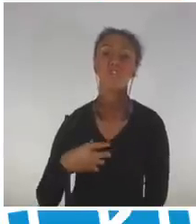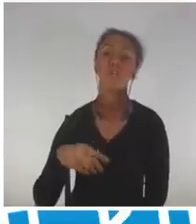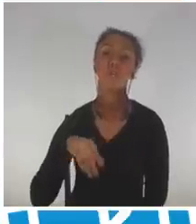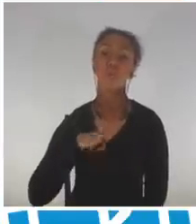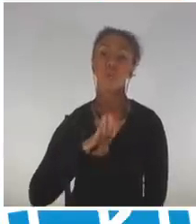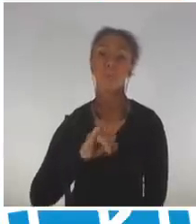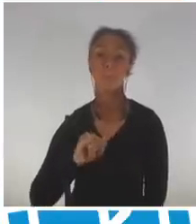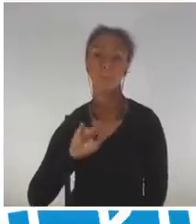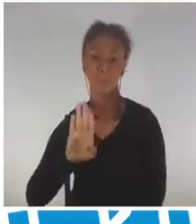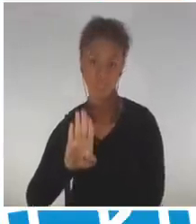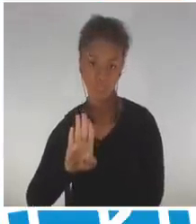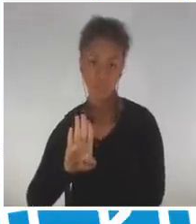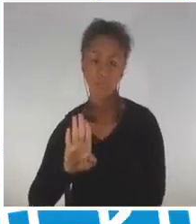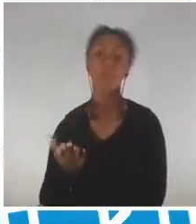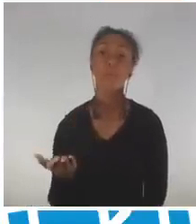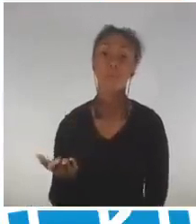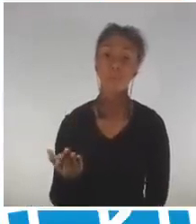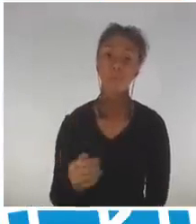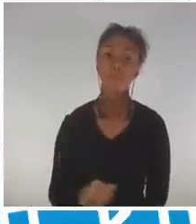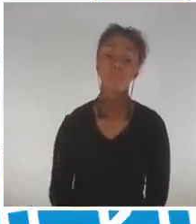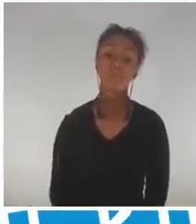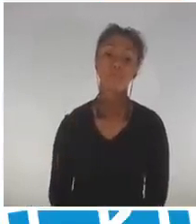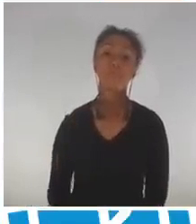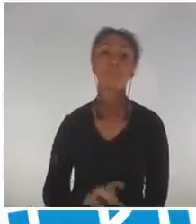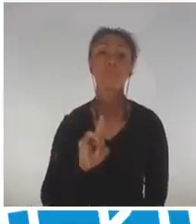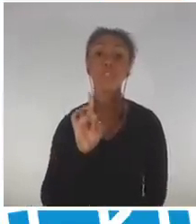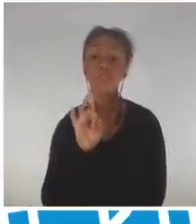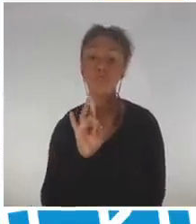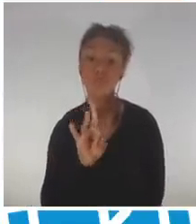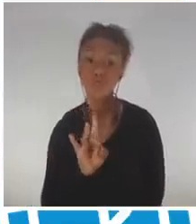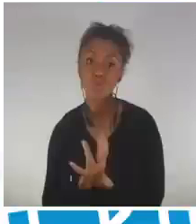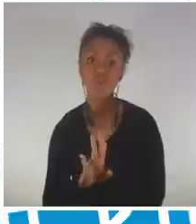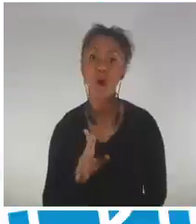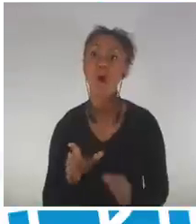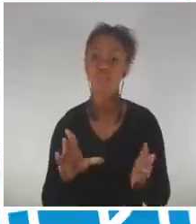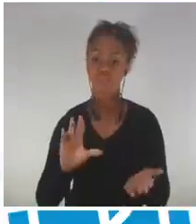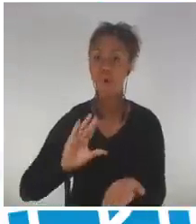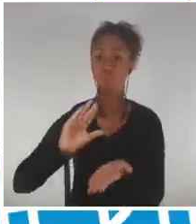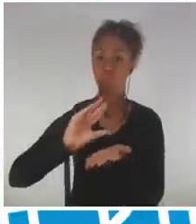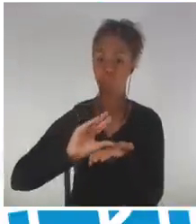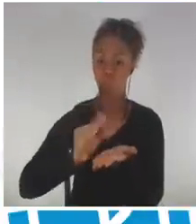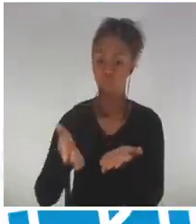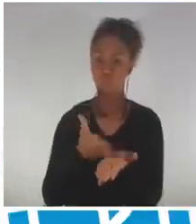balanceados incompletos, eram cadernos de 39 itens, né? O teste ao